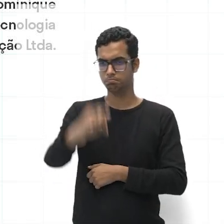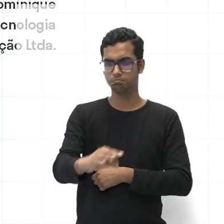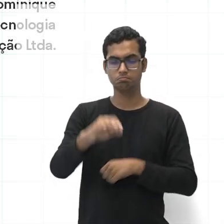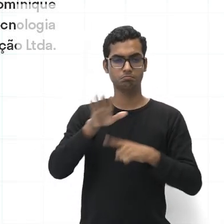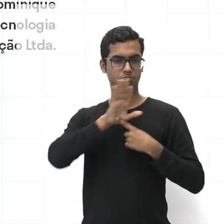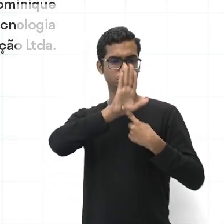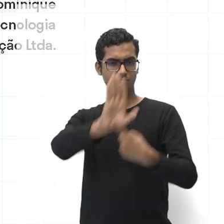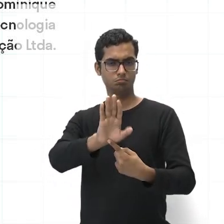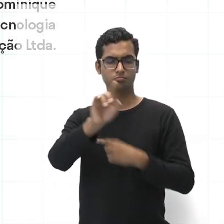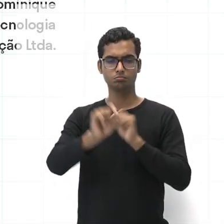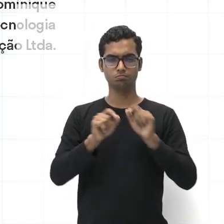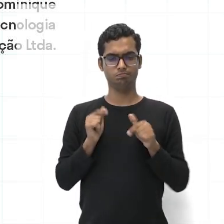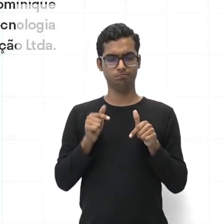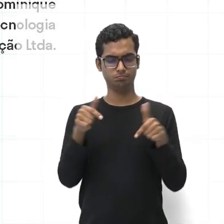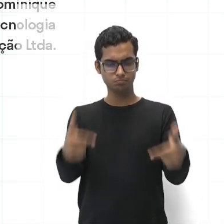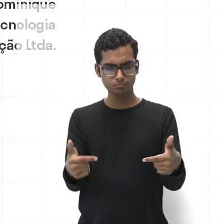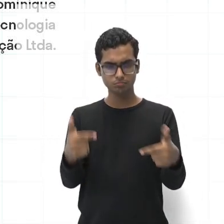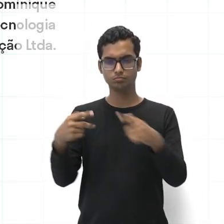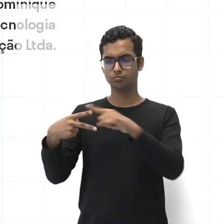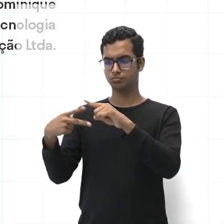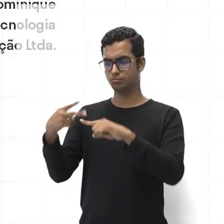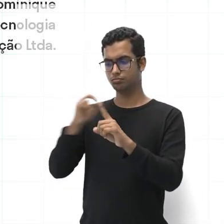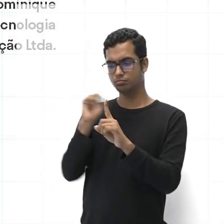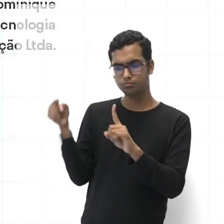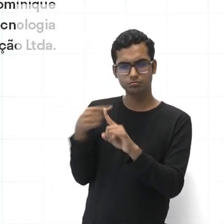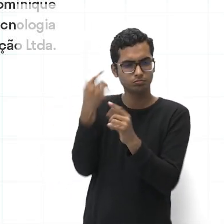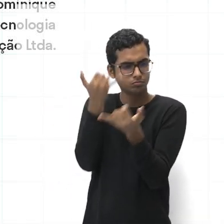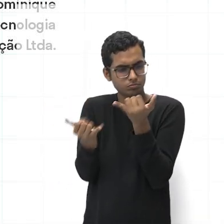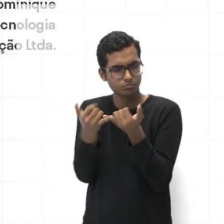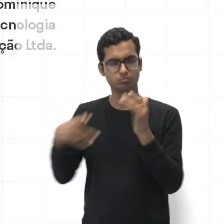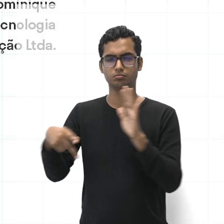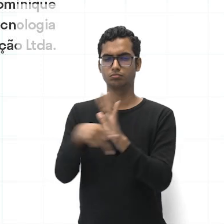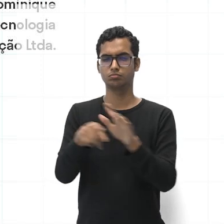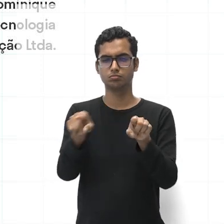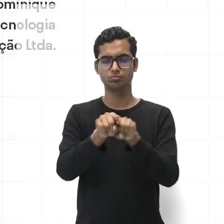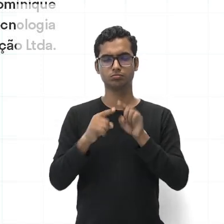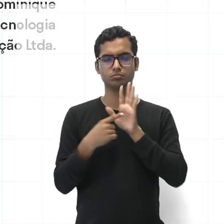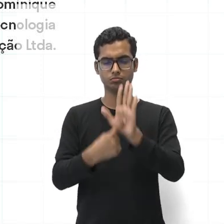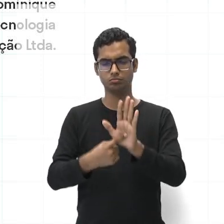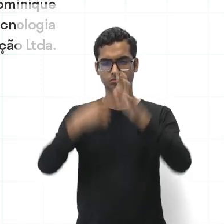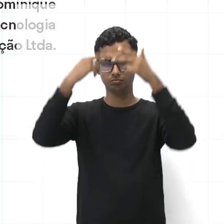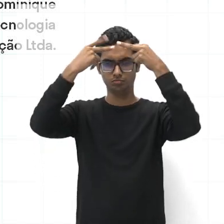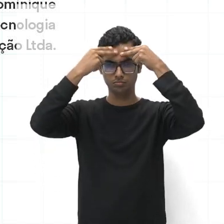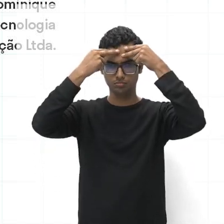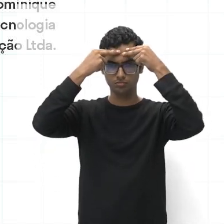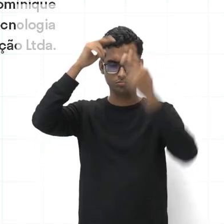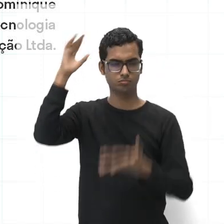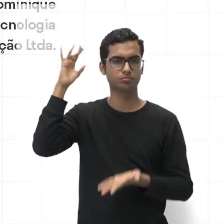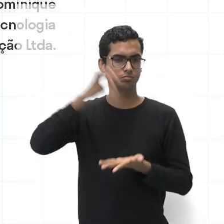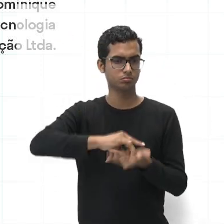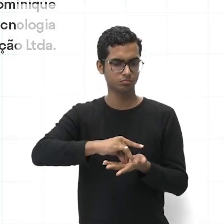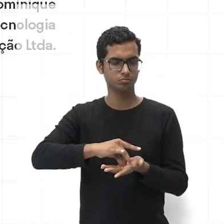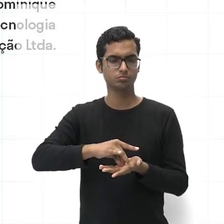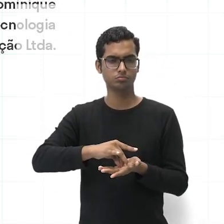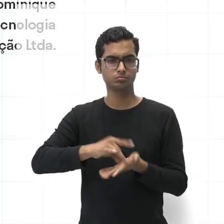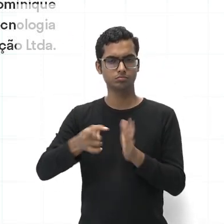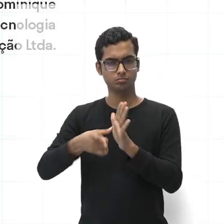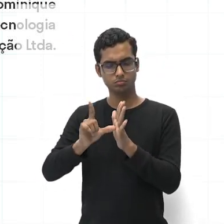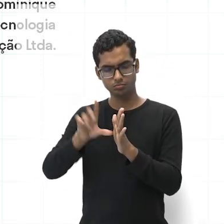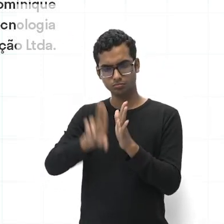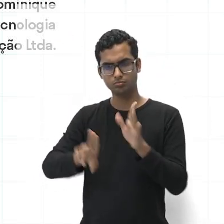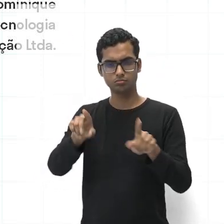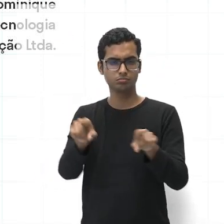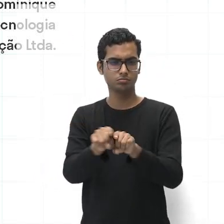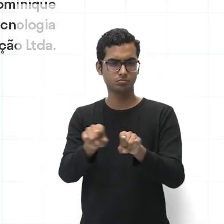vão agir com duas funções parecidas com os nervos que foram aplicados